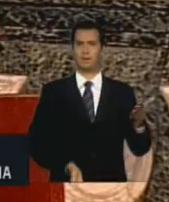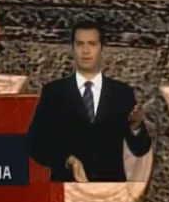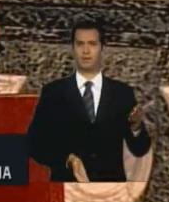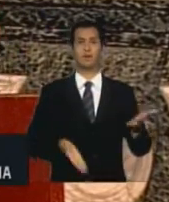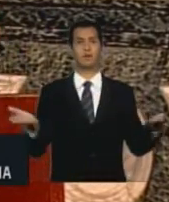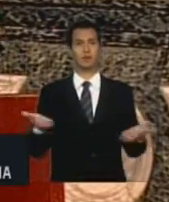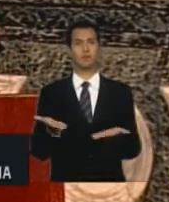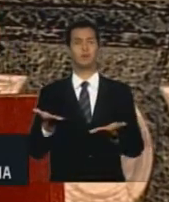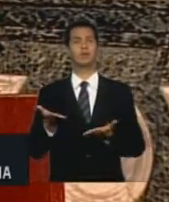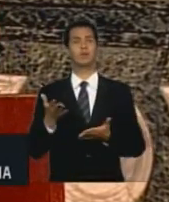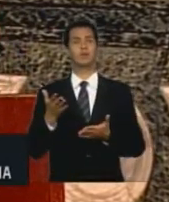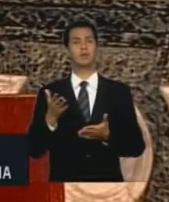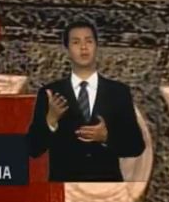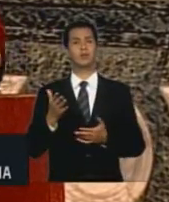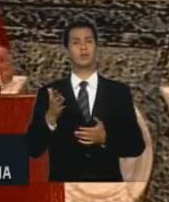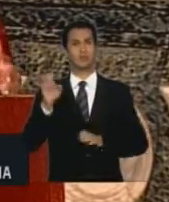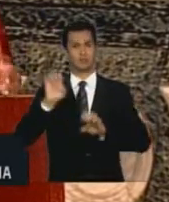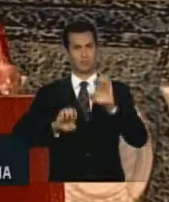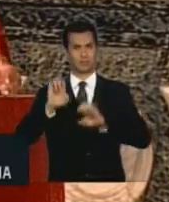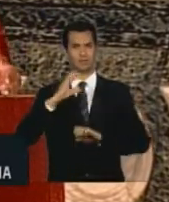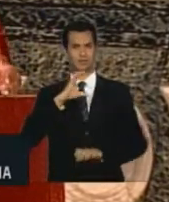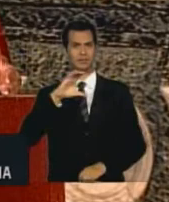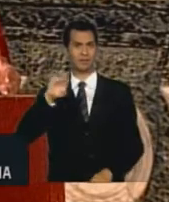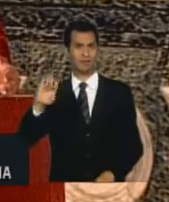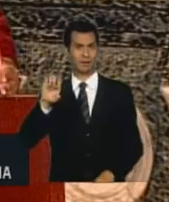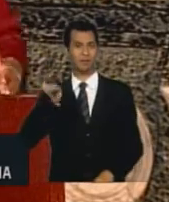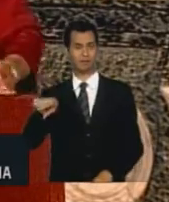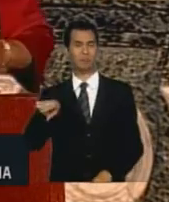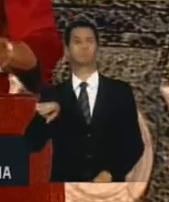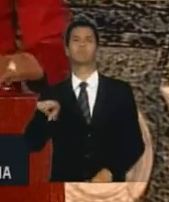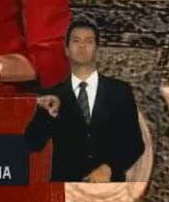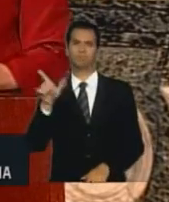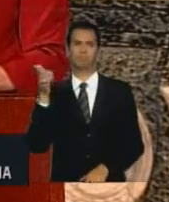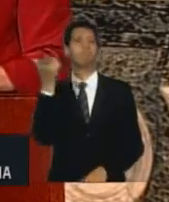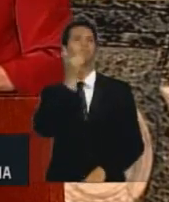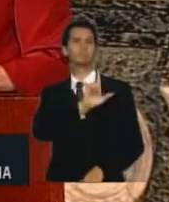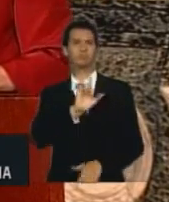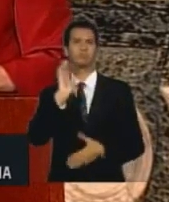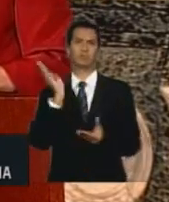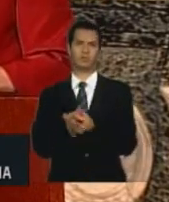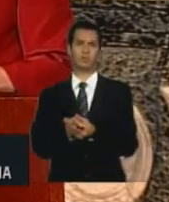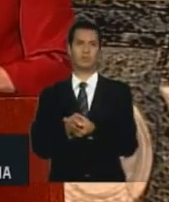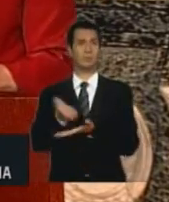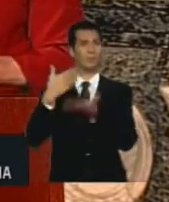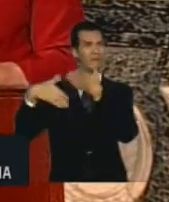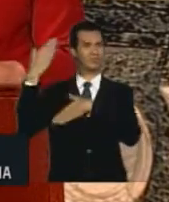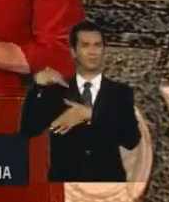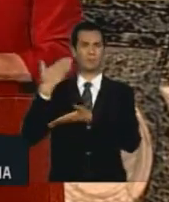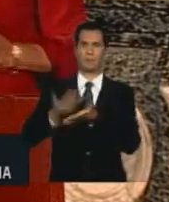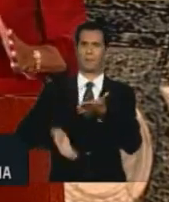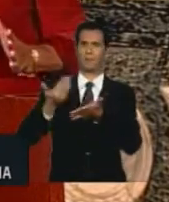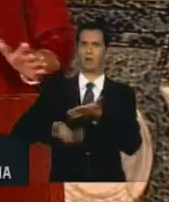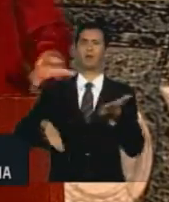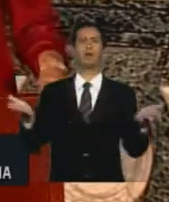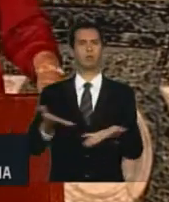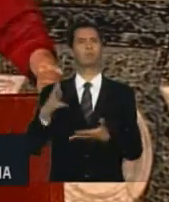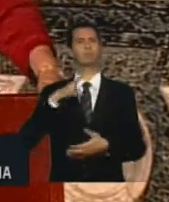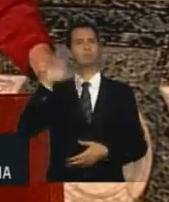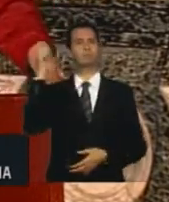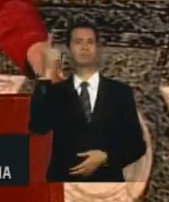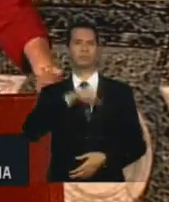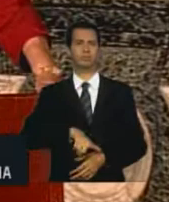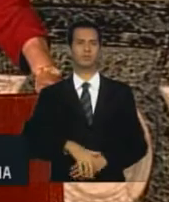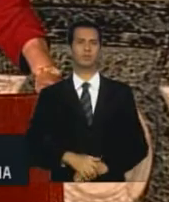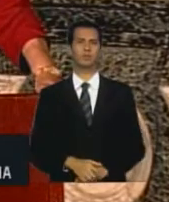Energia Elétrica foi perdedora naquela época. Então, o que nós estamos hoje presenciando é isto.